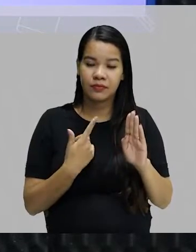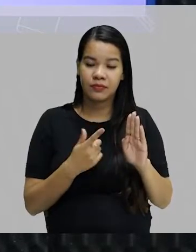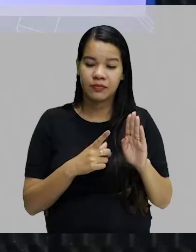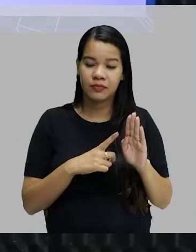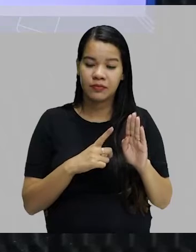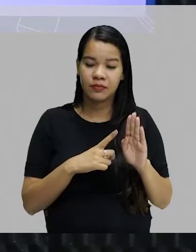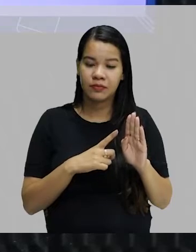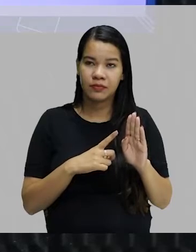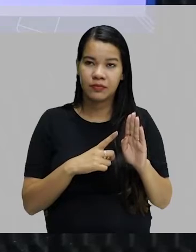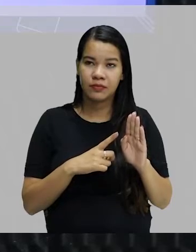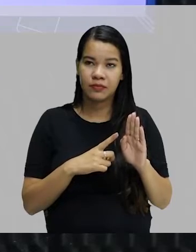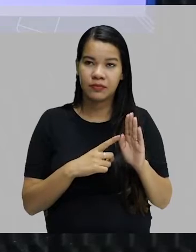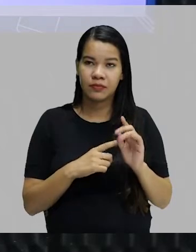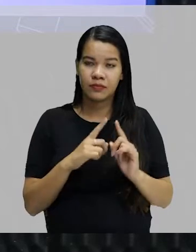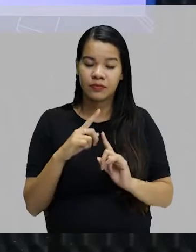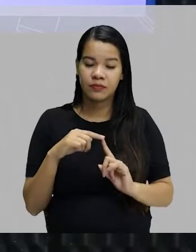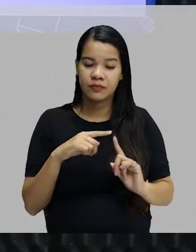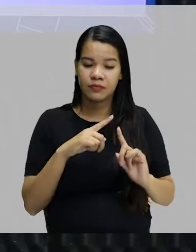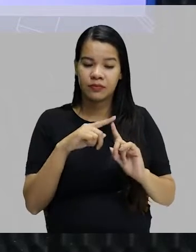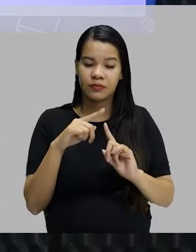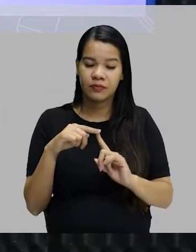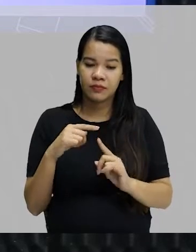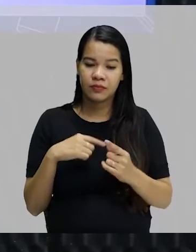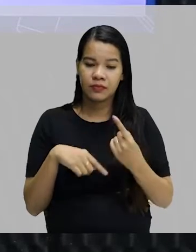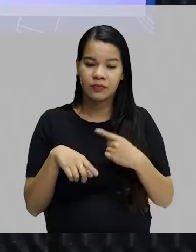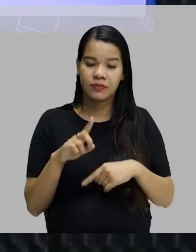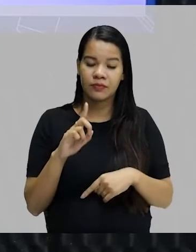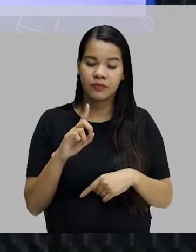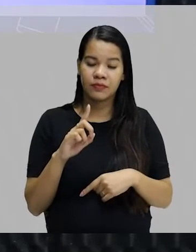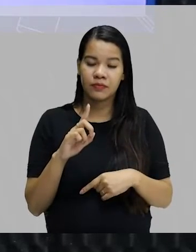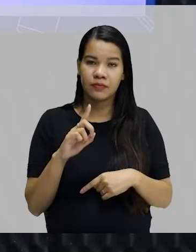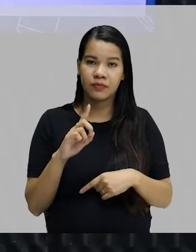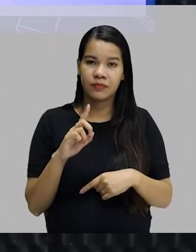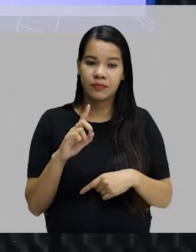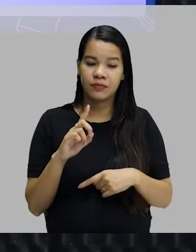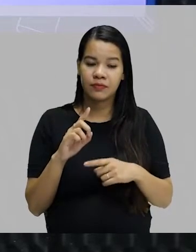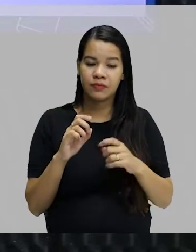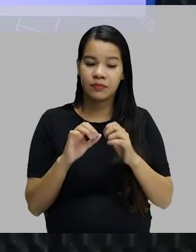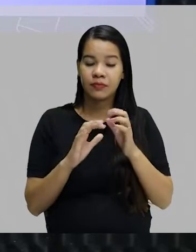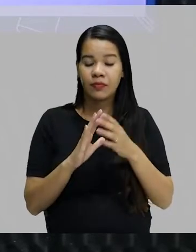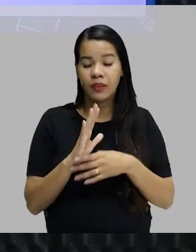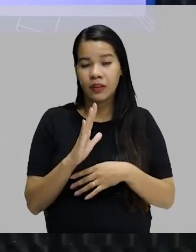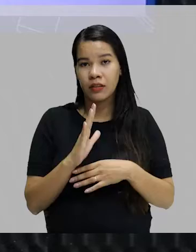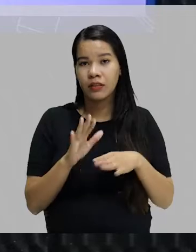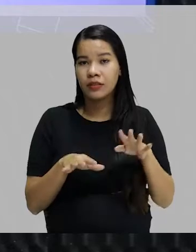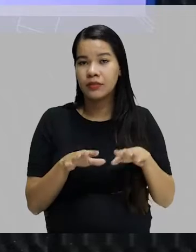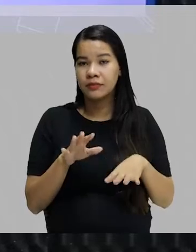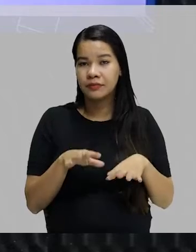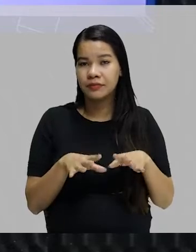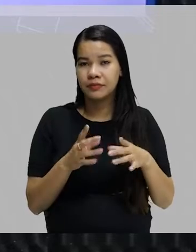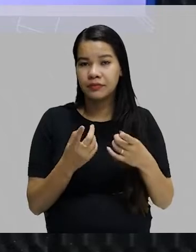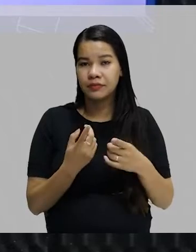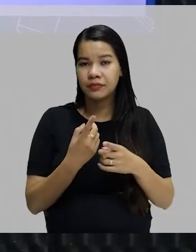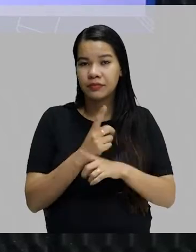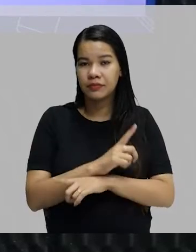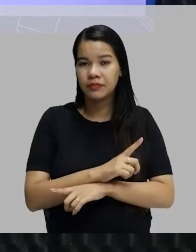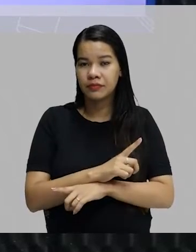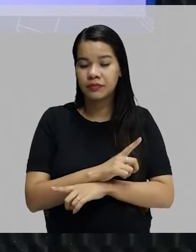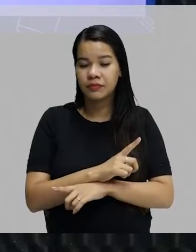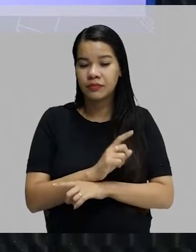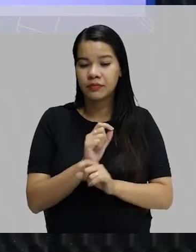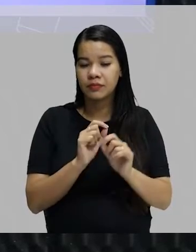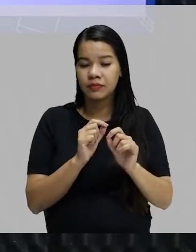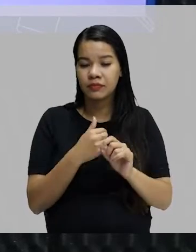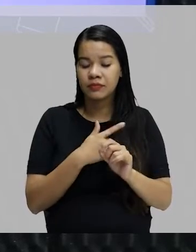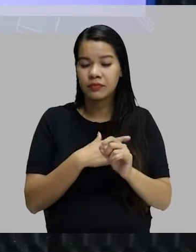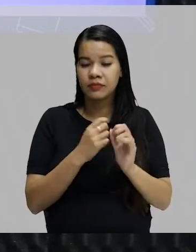temos uma espécie de superação, de reelaboração e, de certa forma, oposição àquilo